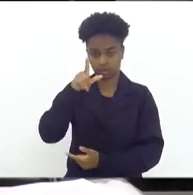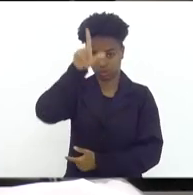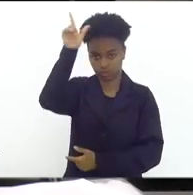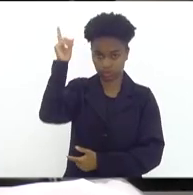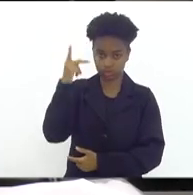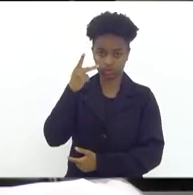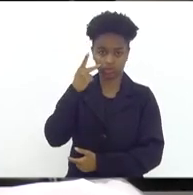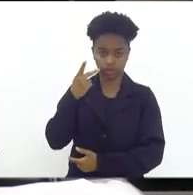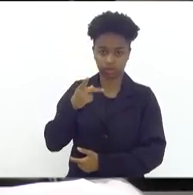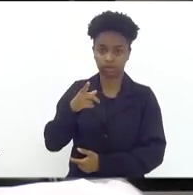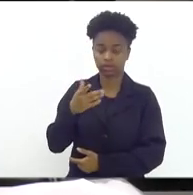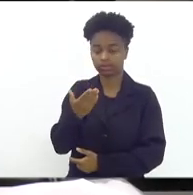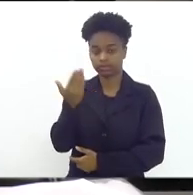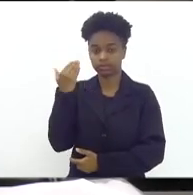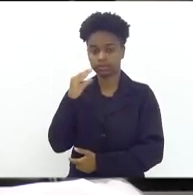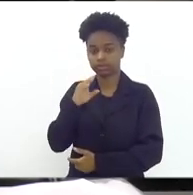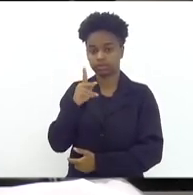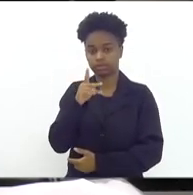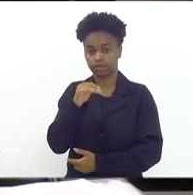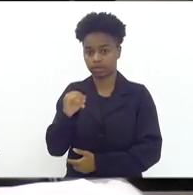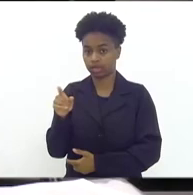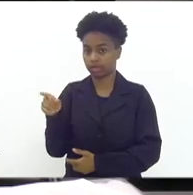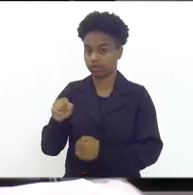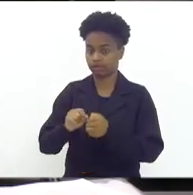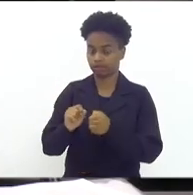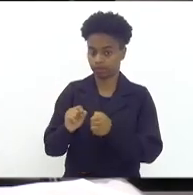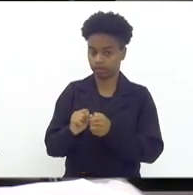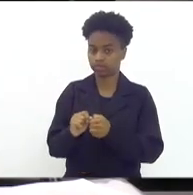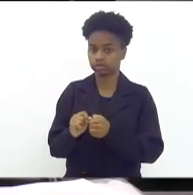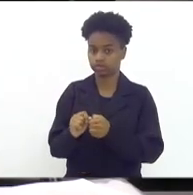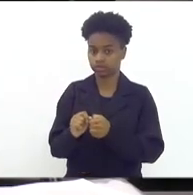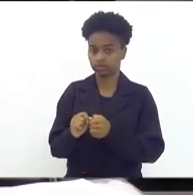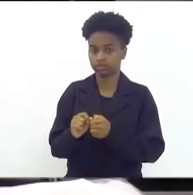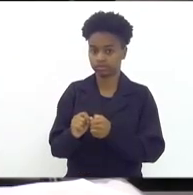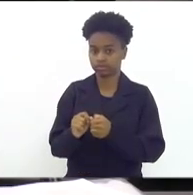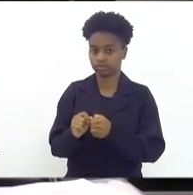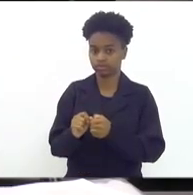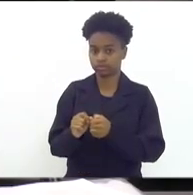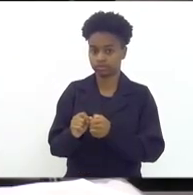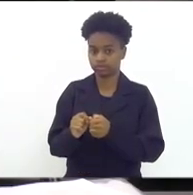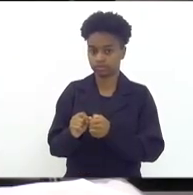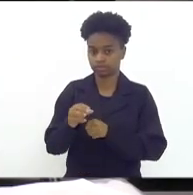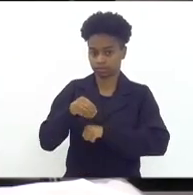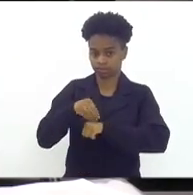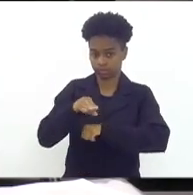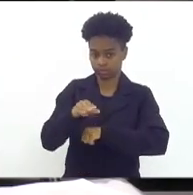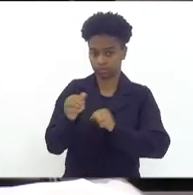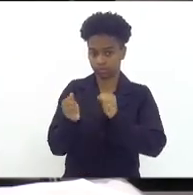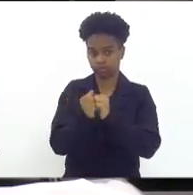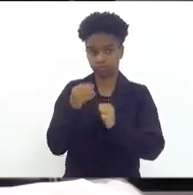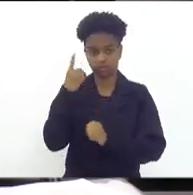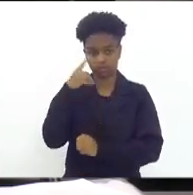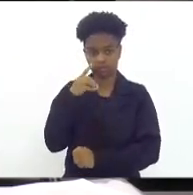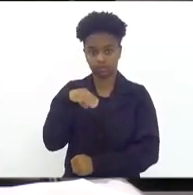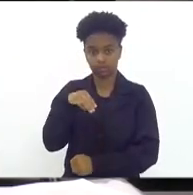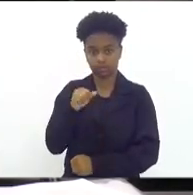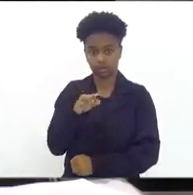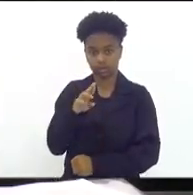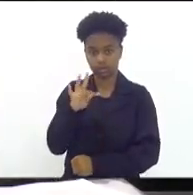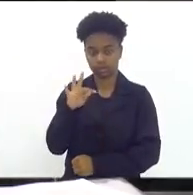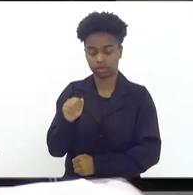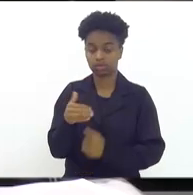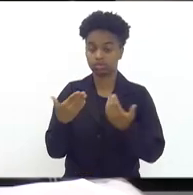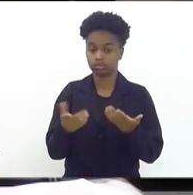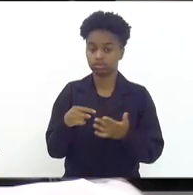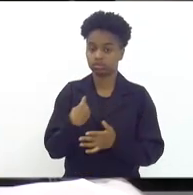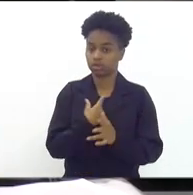na última na última CPI das Transportes ele fez essa essa essa menção junto com a deputada Marta Rocha a gente entendeu que